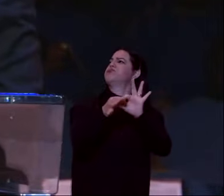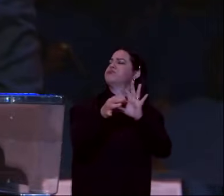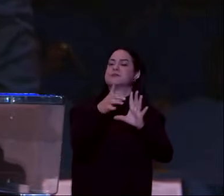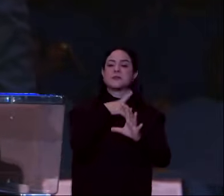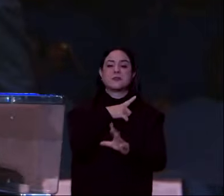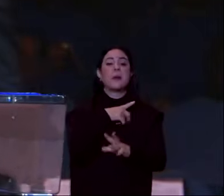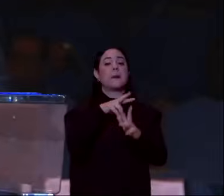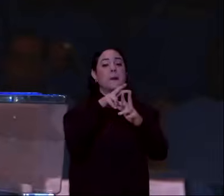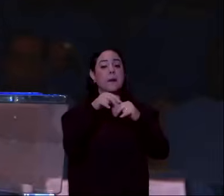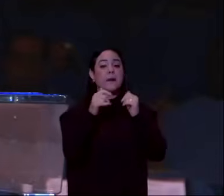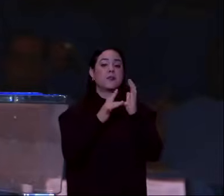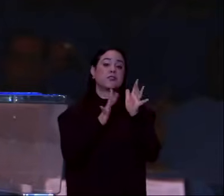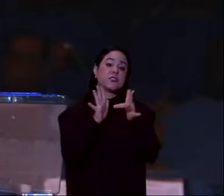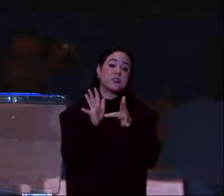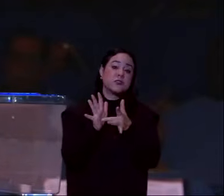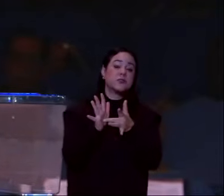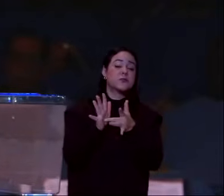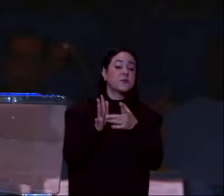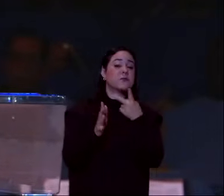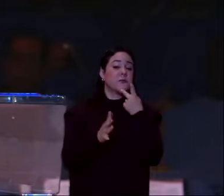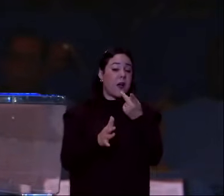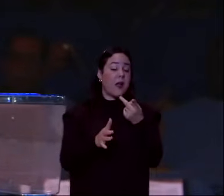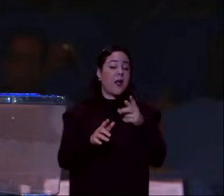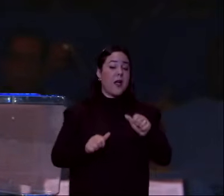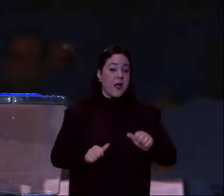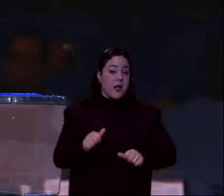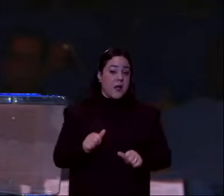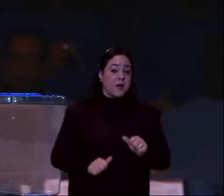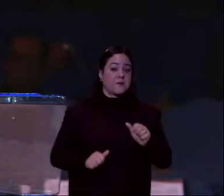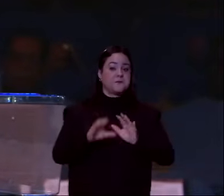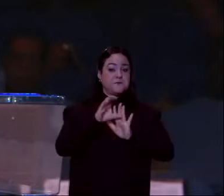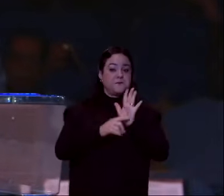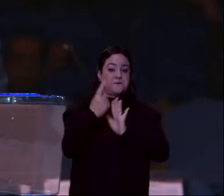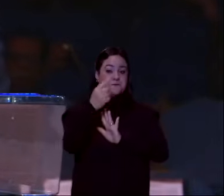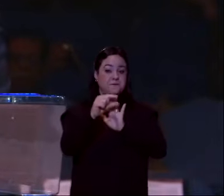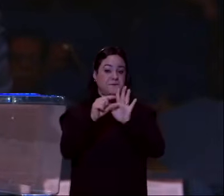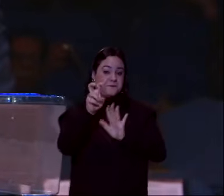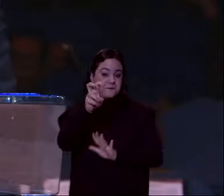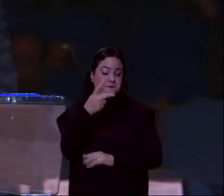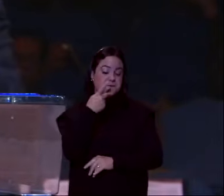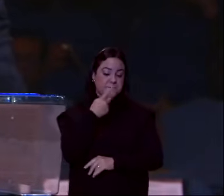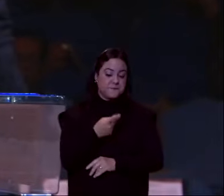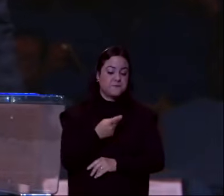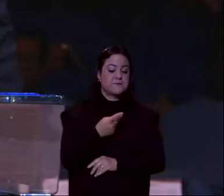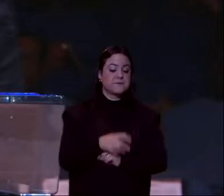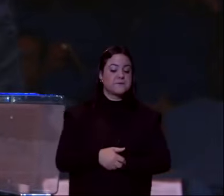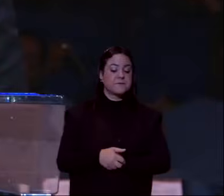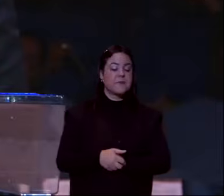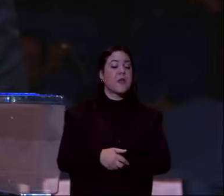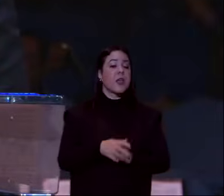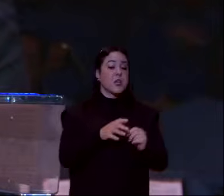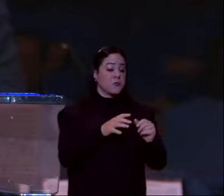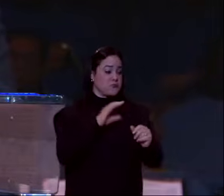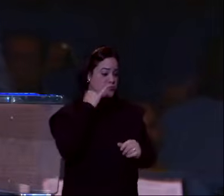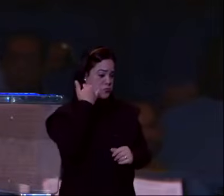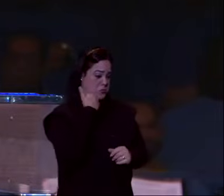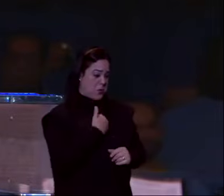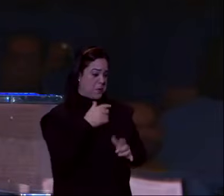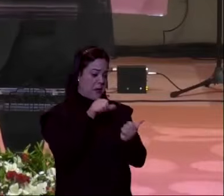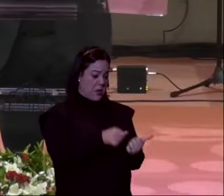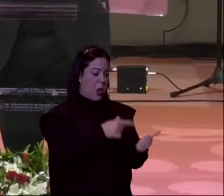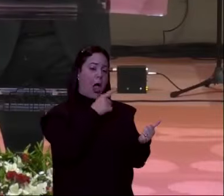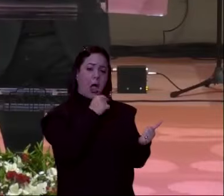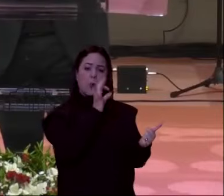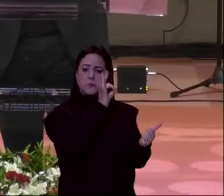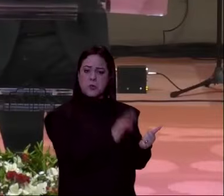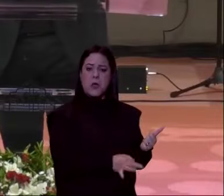isso que Jesus mesmo vai dizer em Atos 1:5, porque na verdade João batizou em água, mas